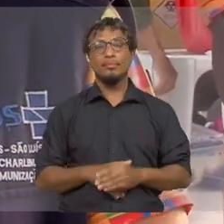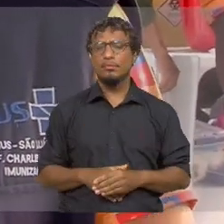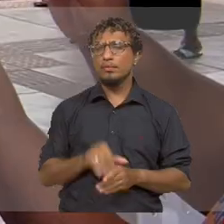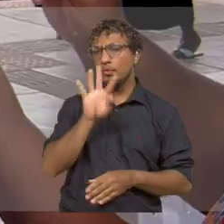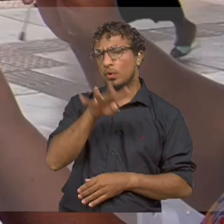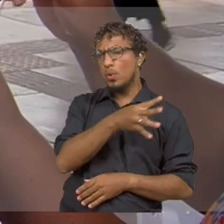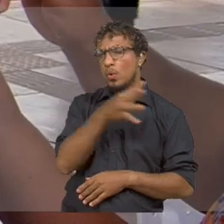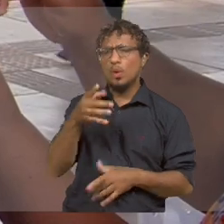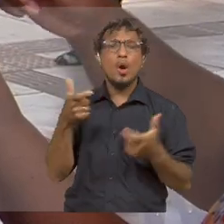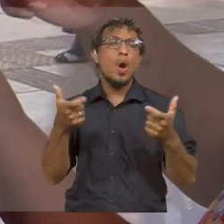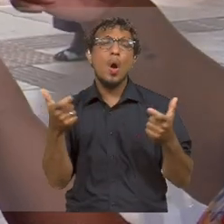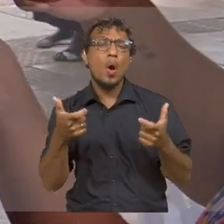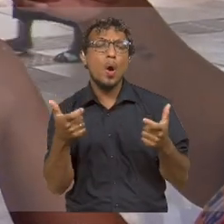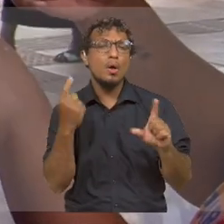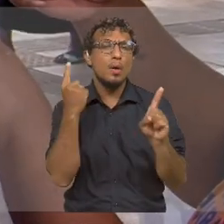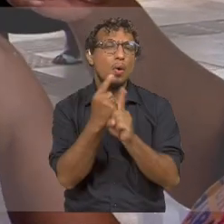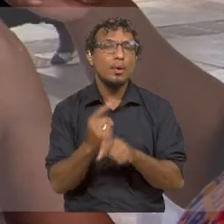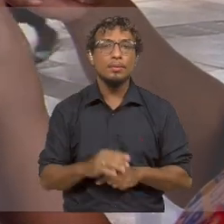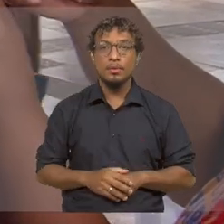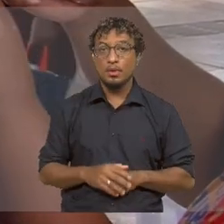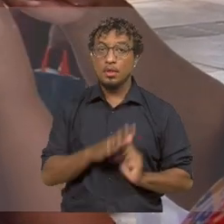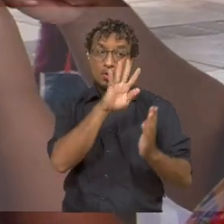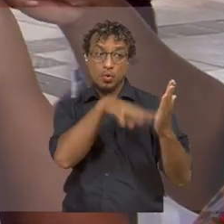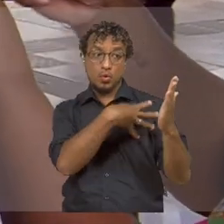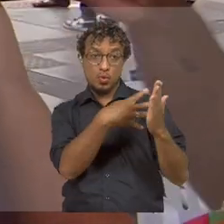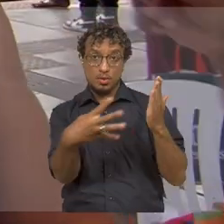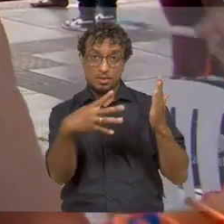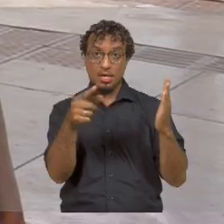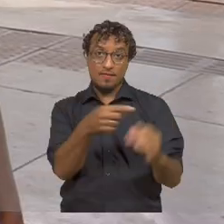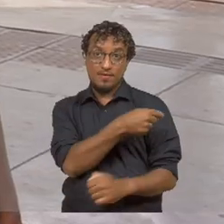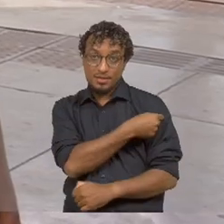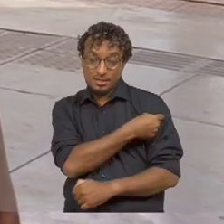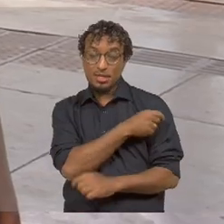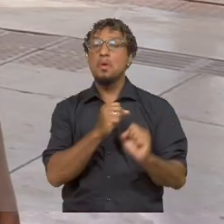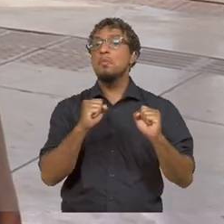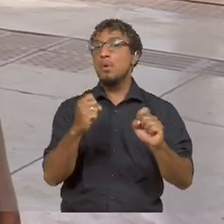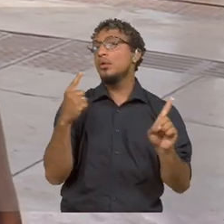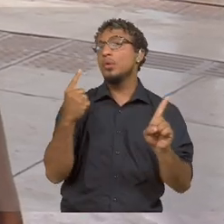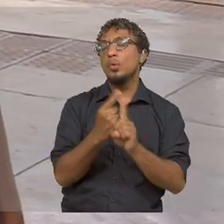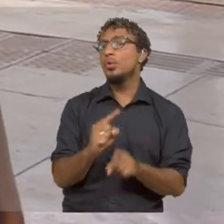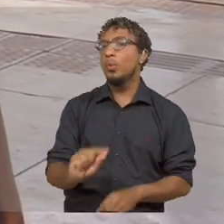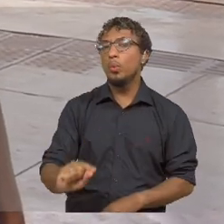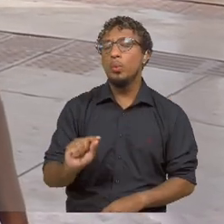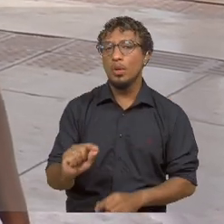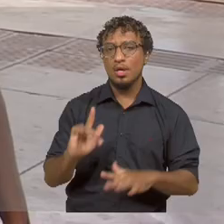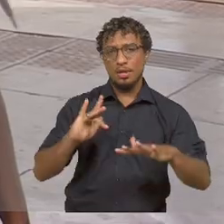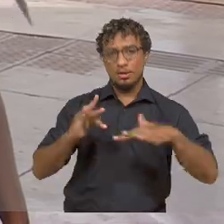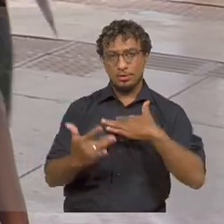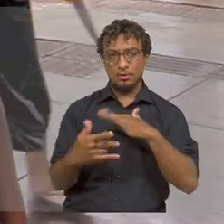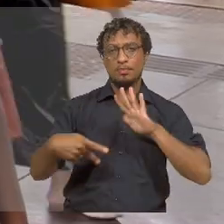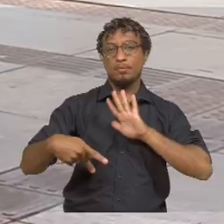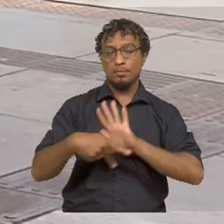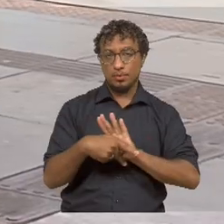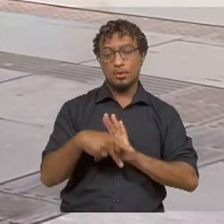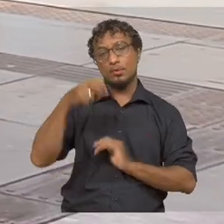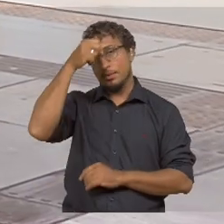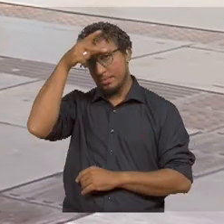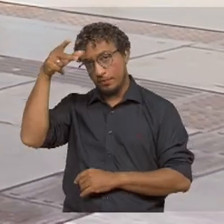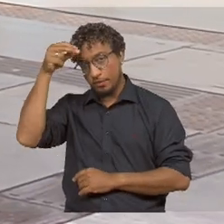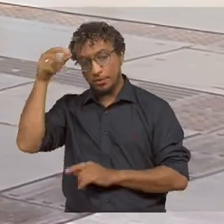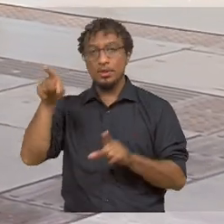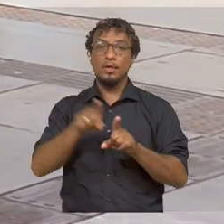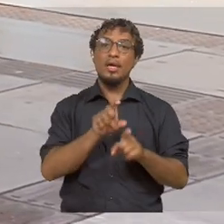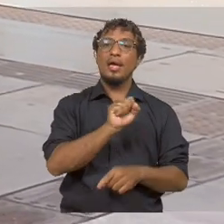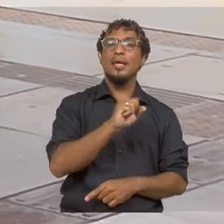ser encontrado aonde? Esse cronograma de vacinação nos terminais podem ser encontrados nas redes sociais, tanto da Prefeitura,